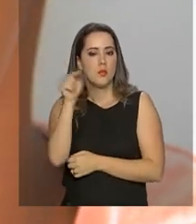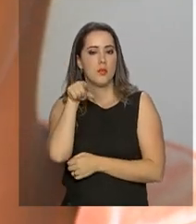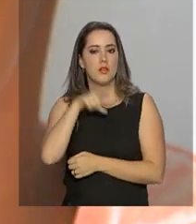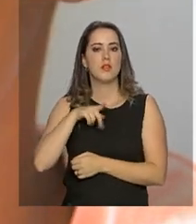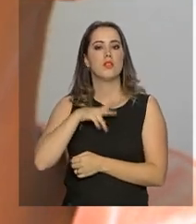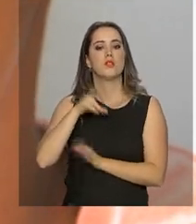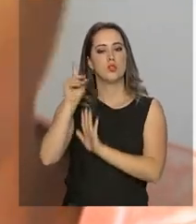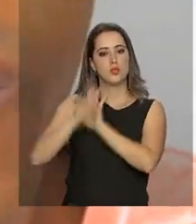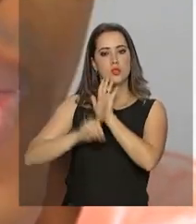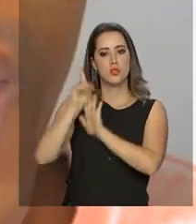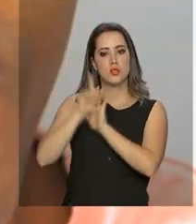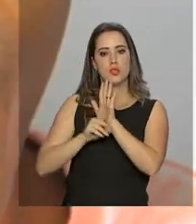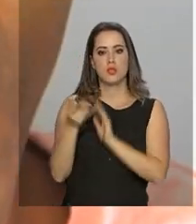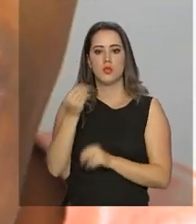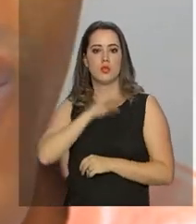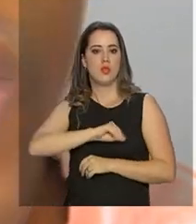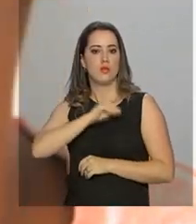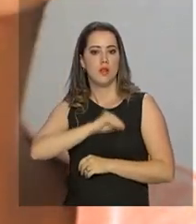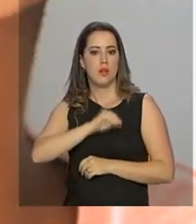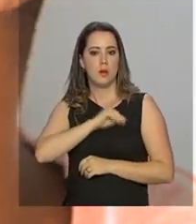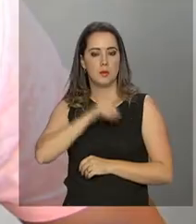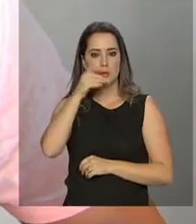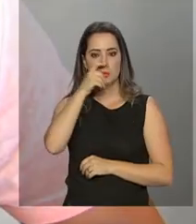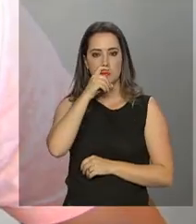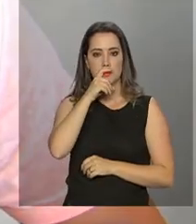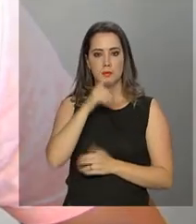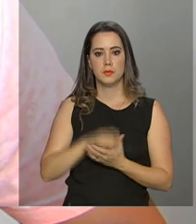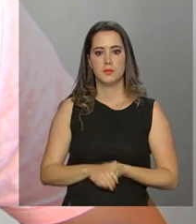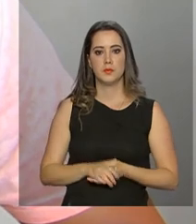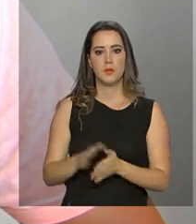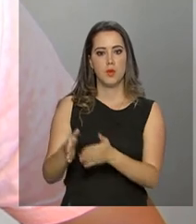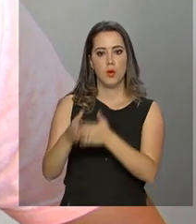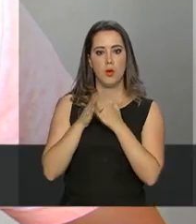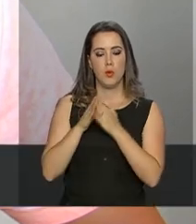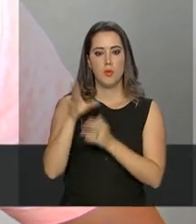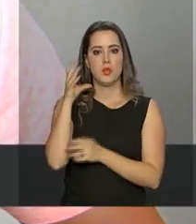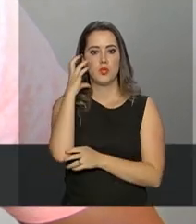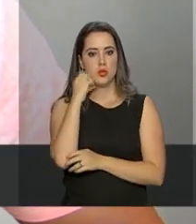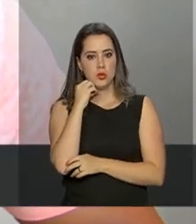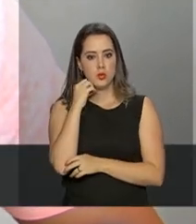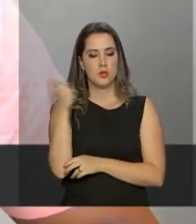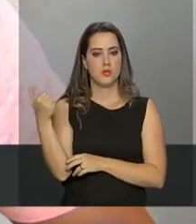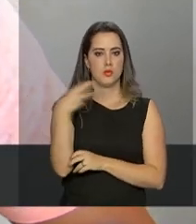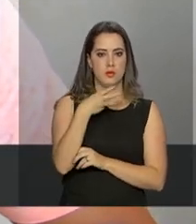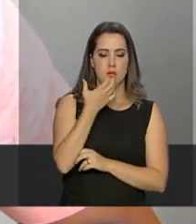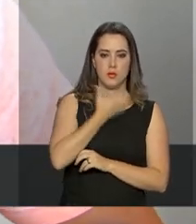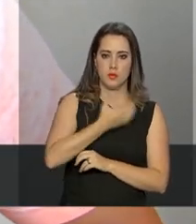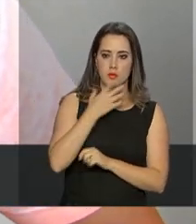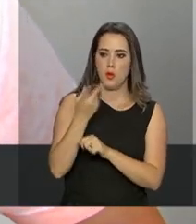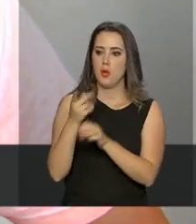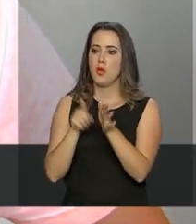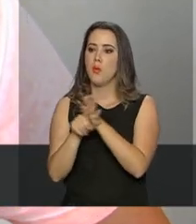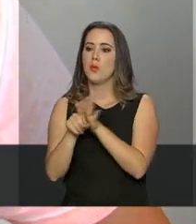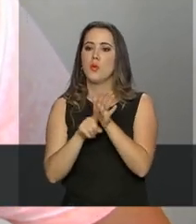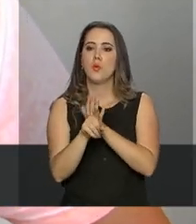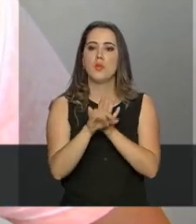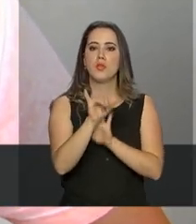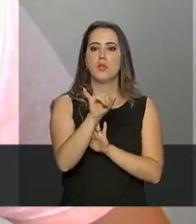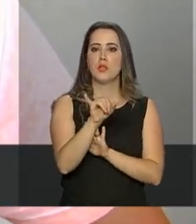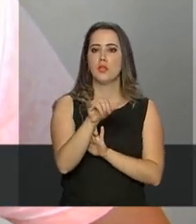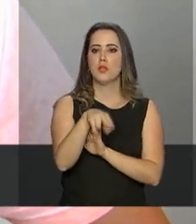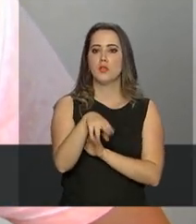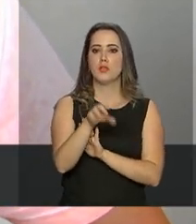que tinha direito ao salário-maternidade pedido de guarda saiu em 13 de dezembro eu fui pesquisar no site do inss